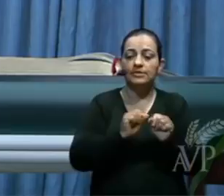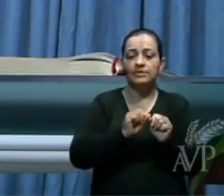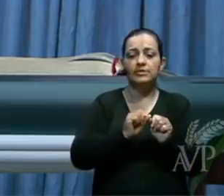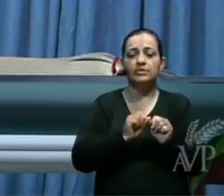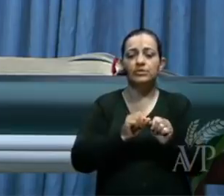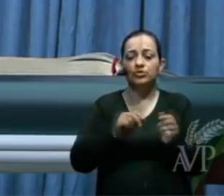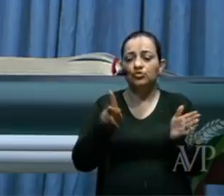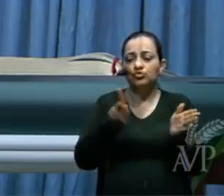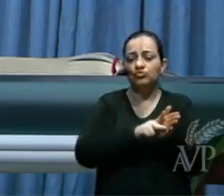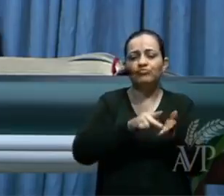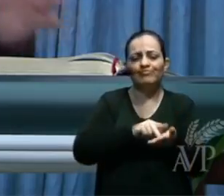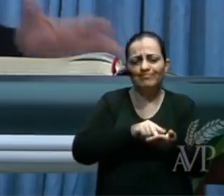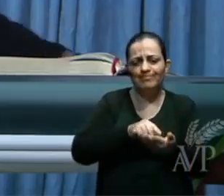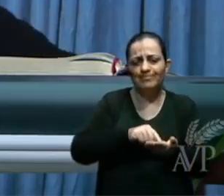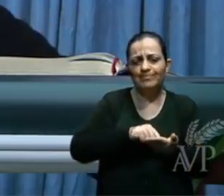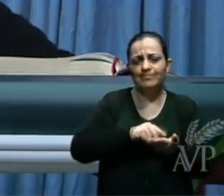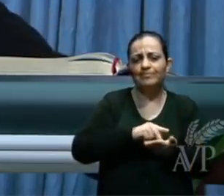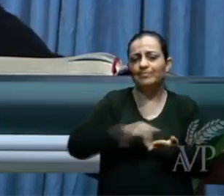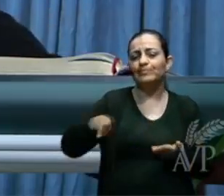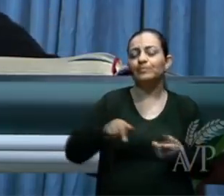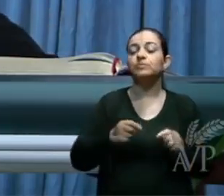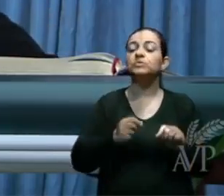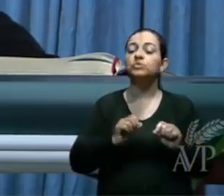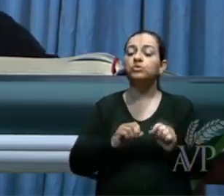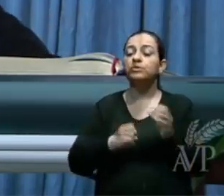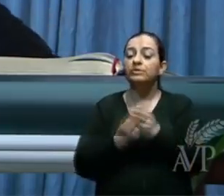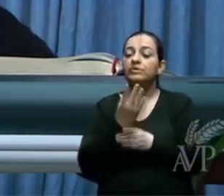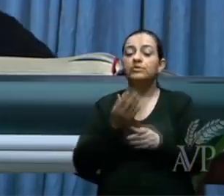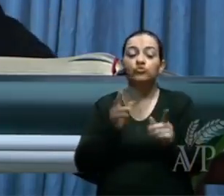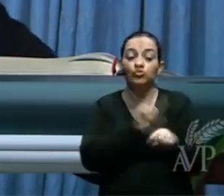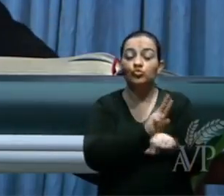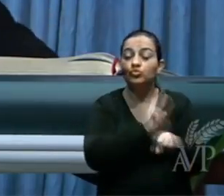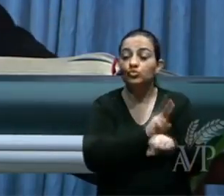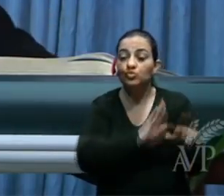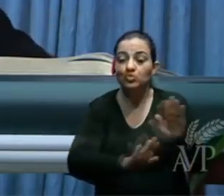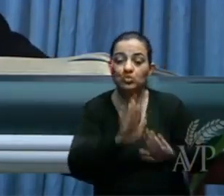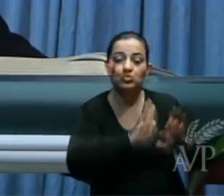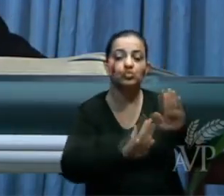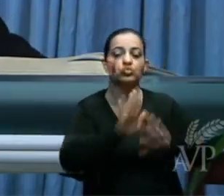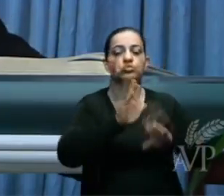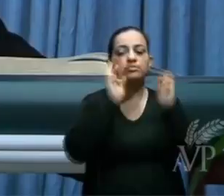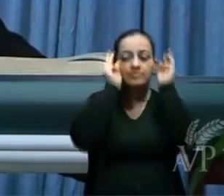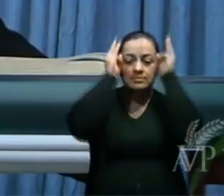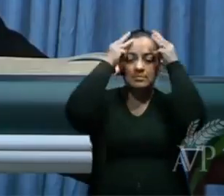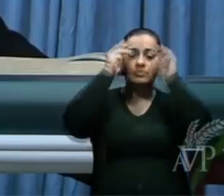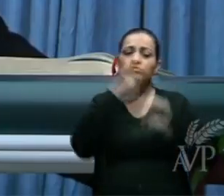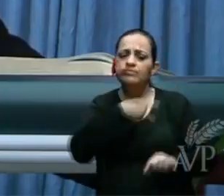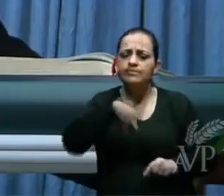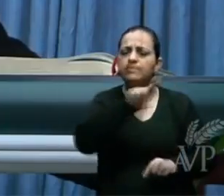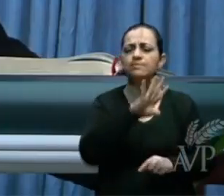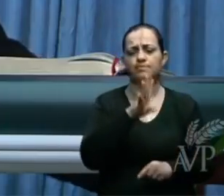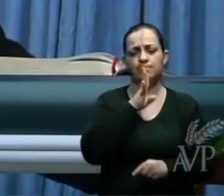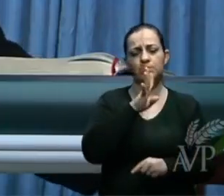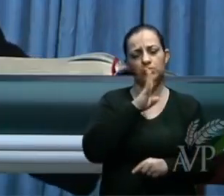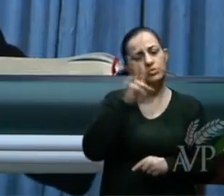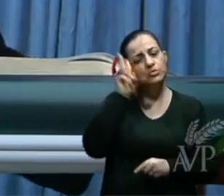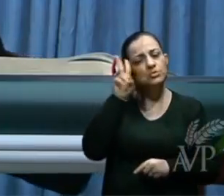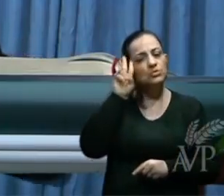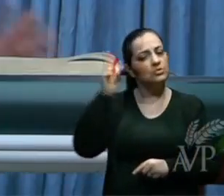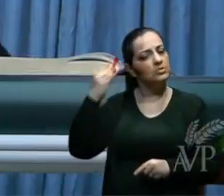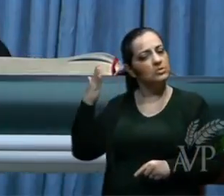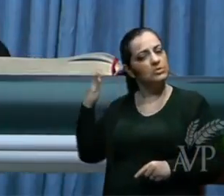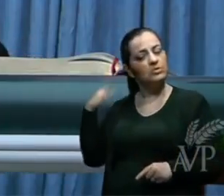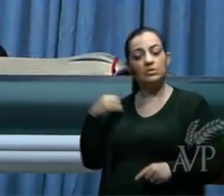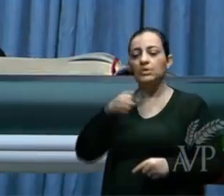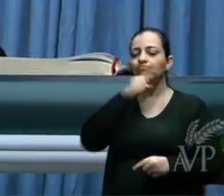inimigos criasse moisés vocês conhecem a história de moisés ele